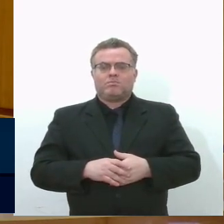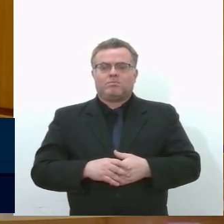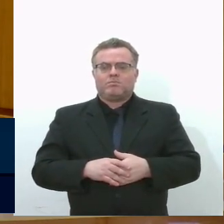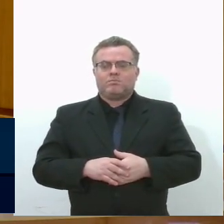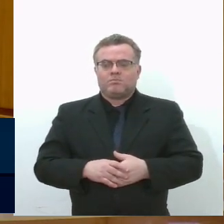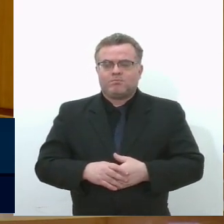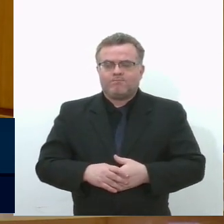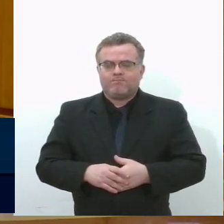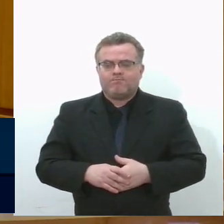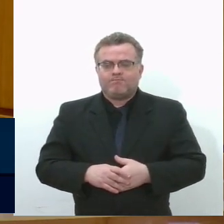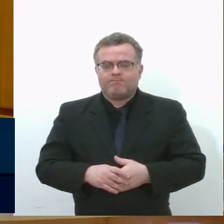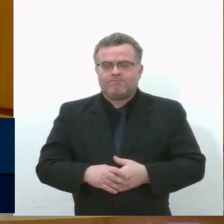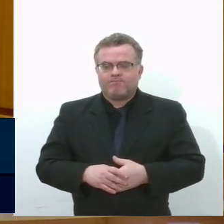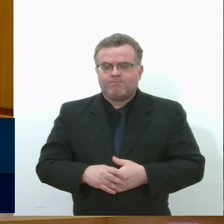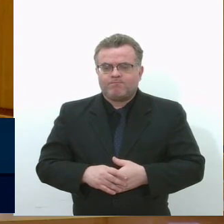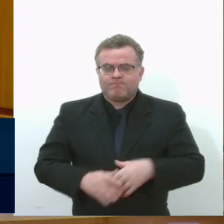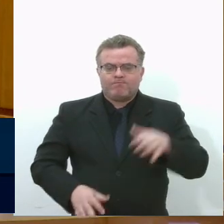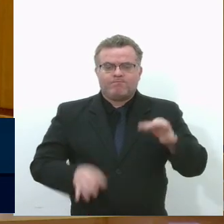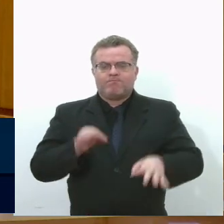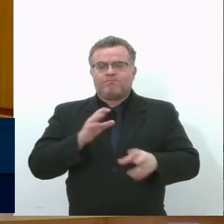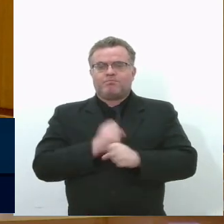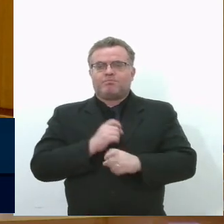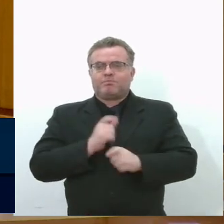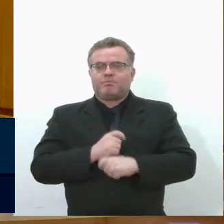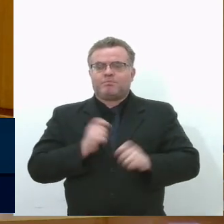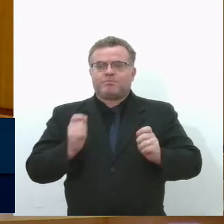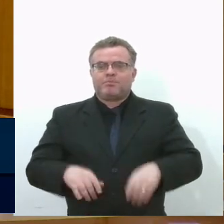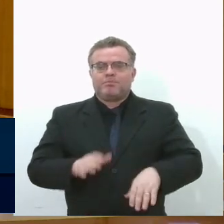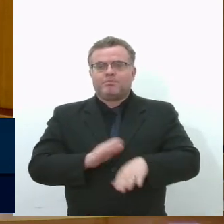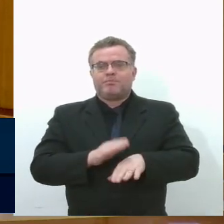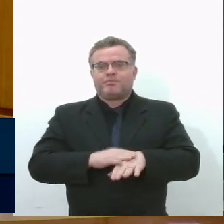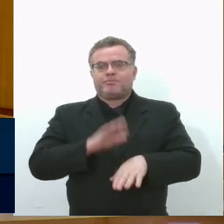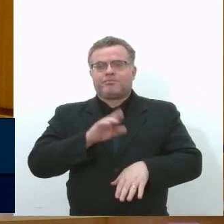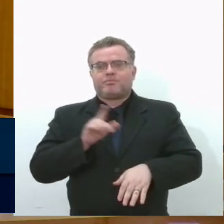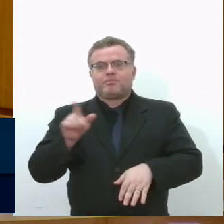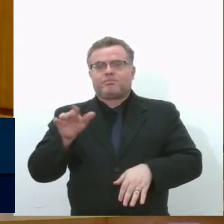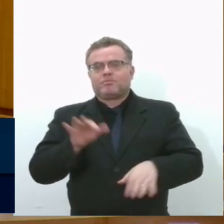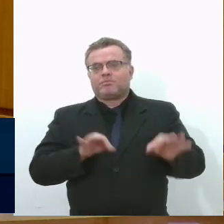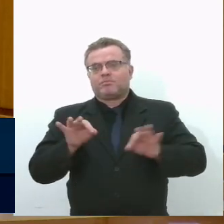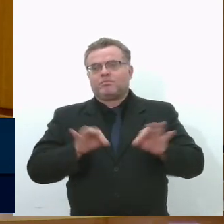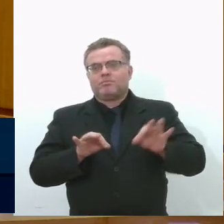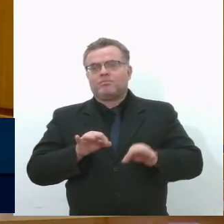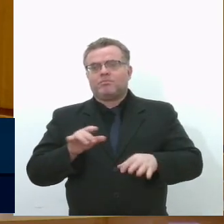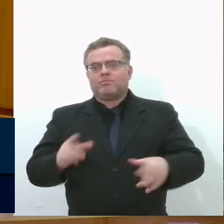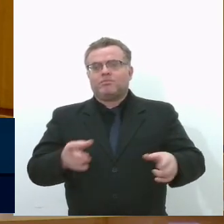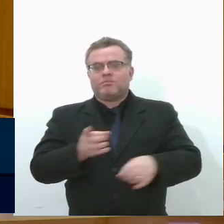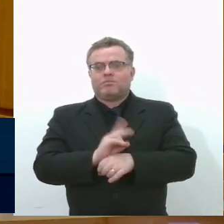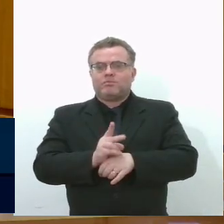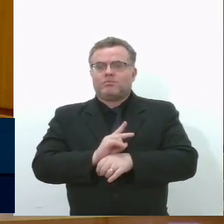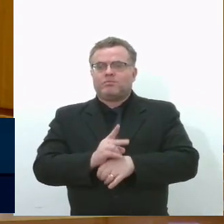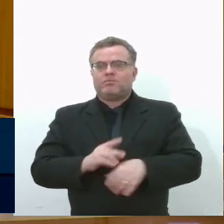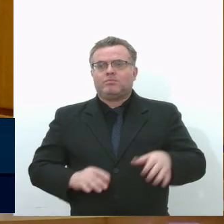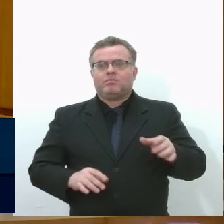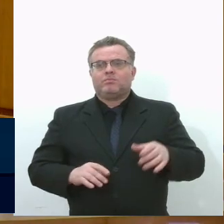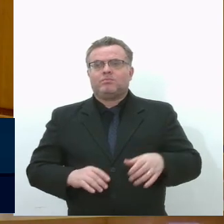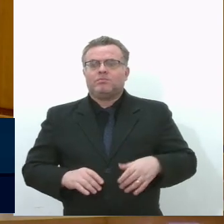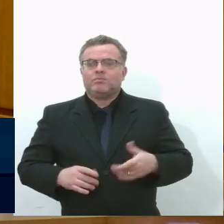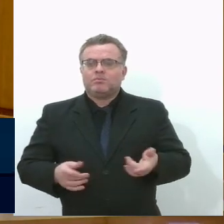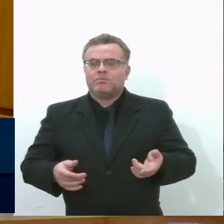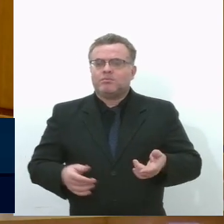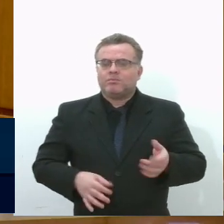Ao Tribunal de Contas compete fiscalizar. Ao Tribunal de Contas não compete